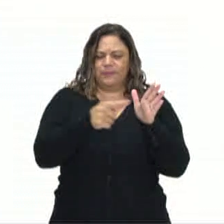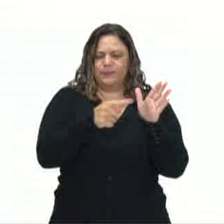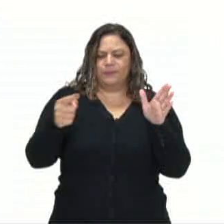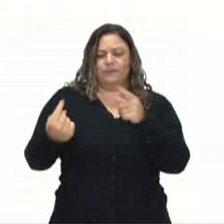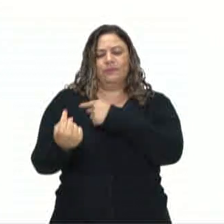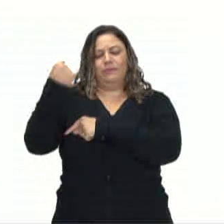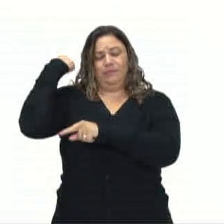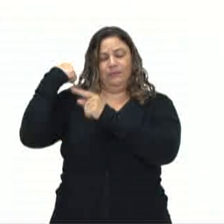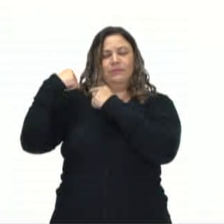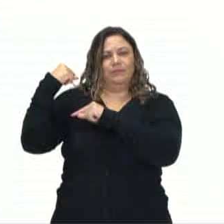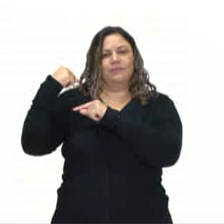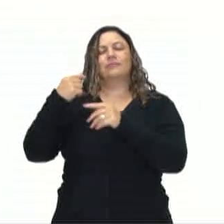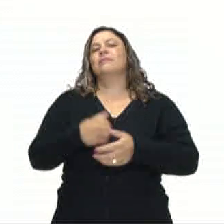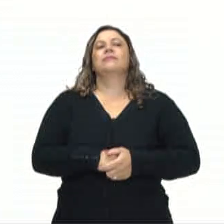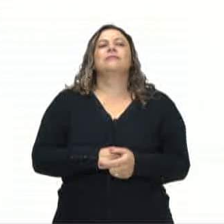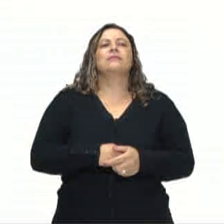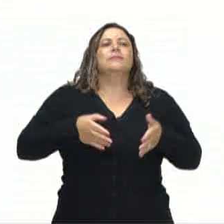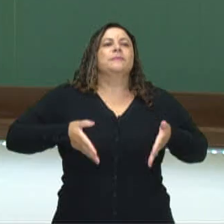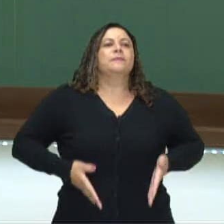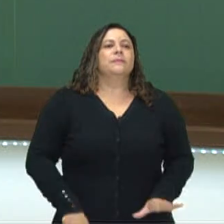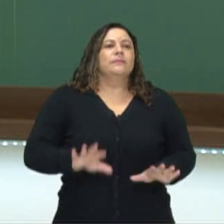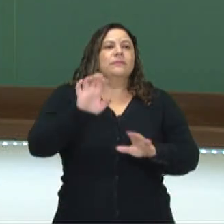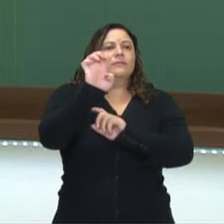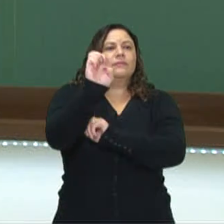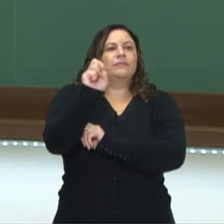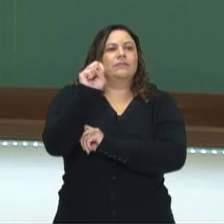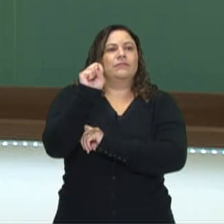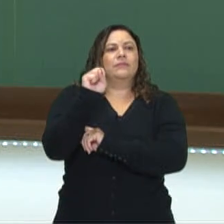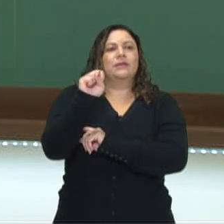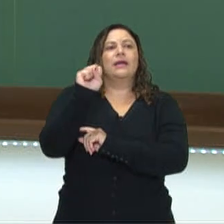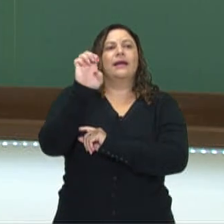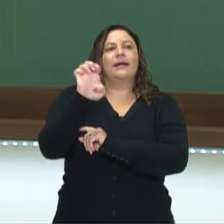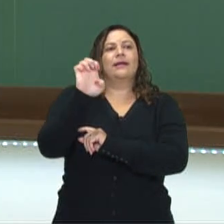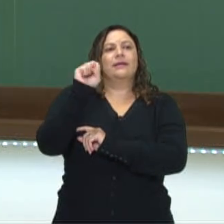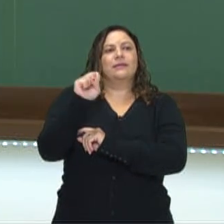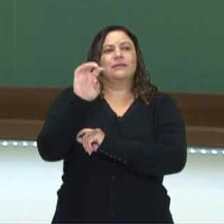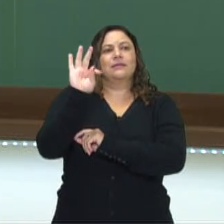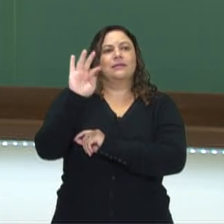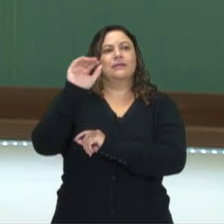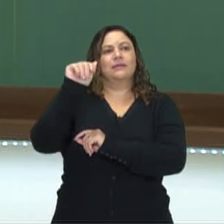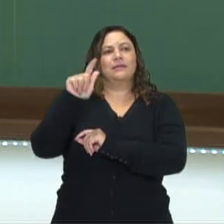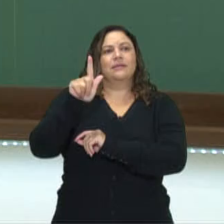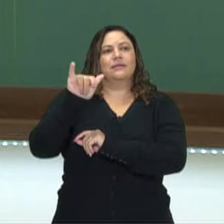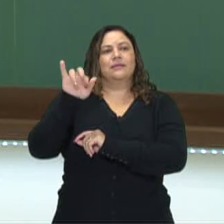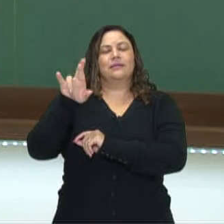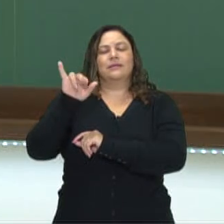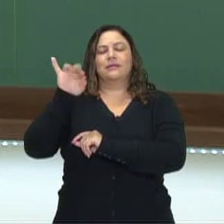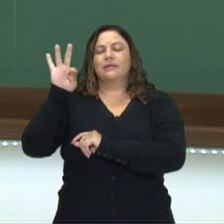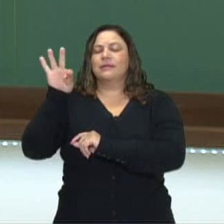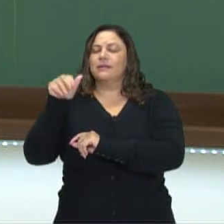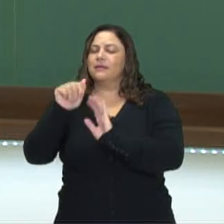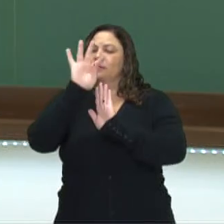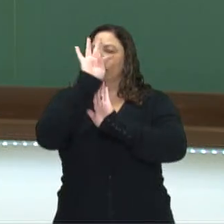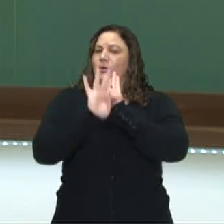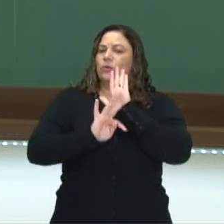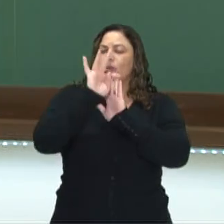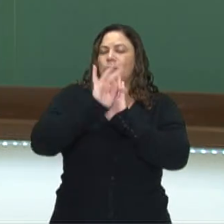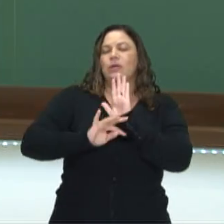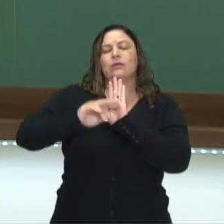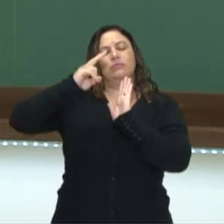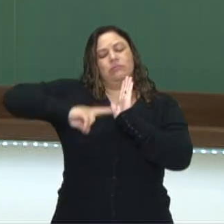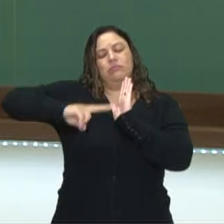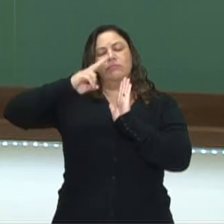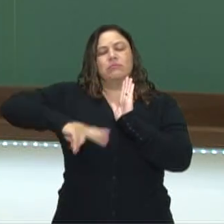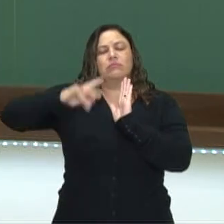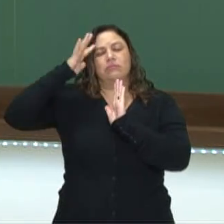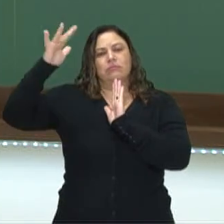considerado e conhecido como o Estagirita. Muitos textos que nós lemos de filosofia se referem ao